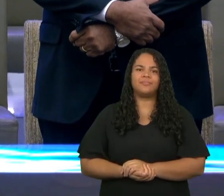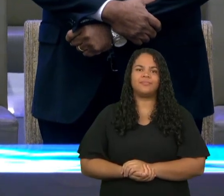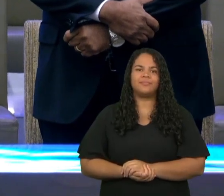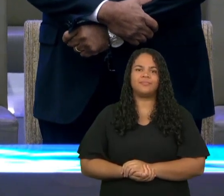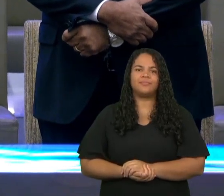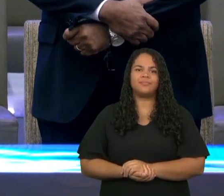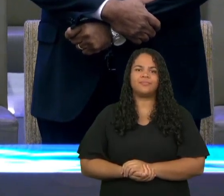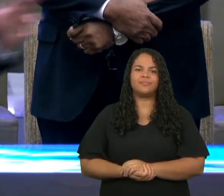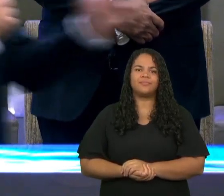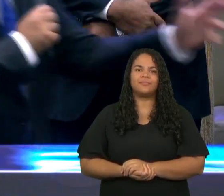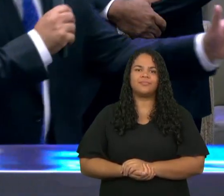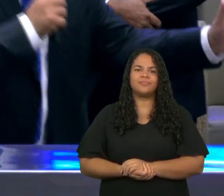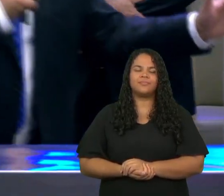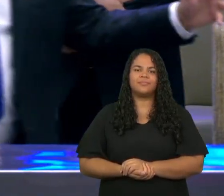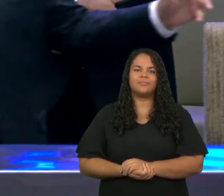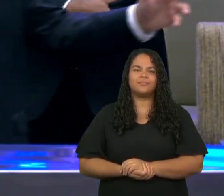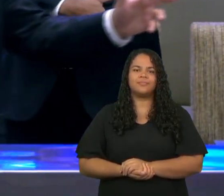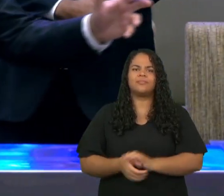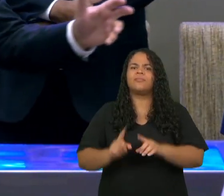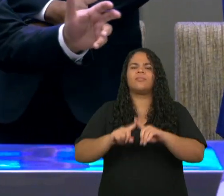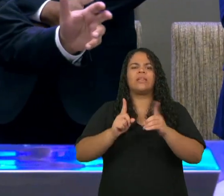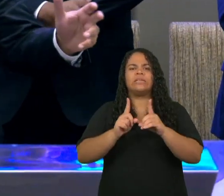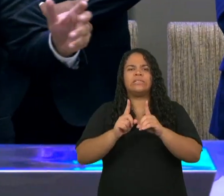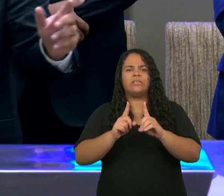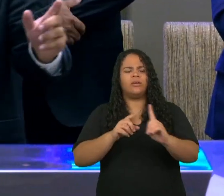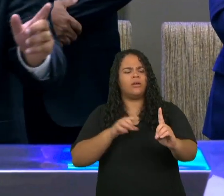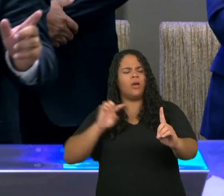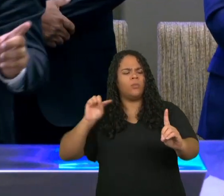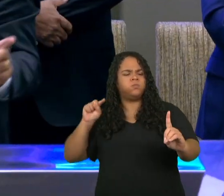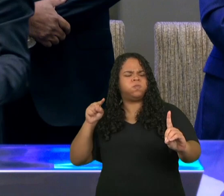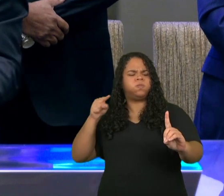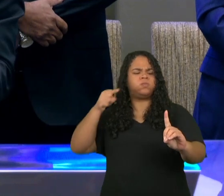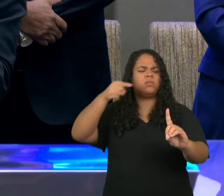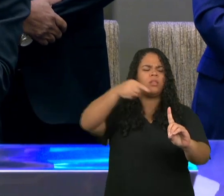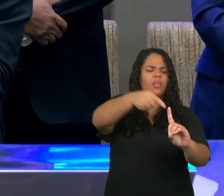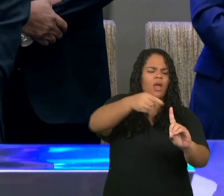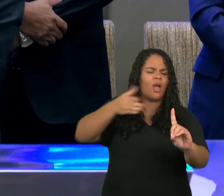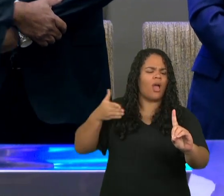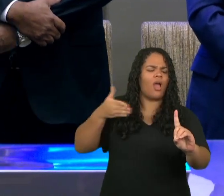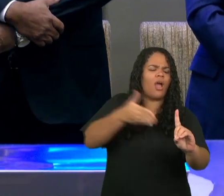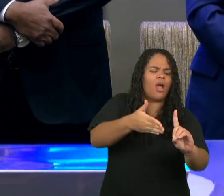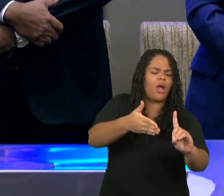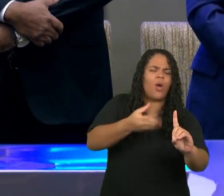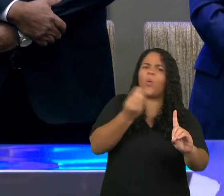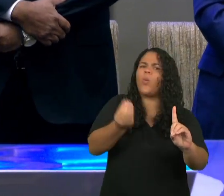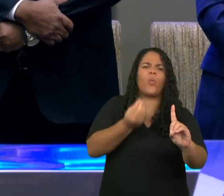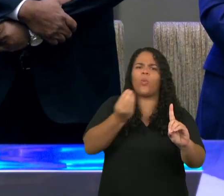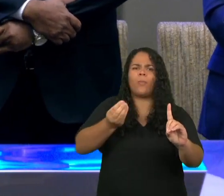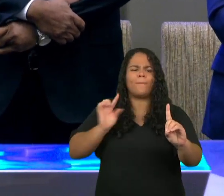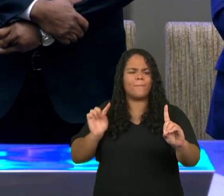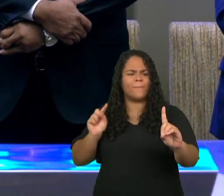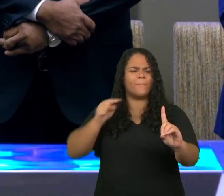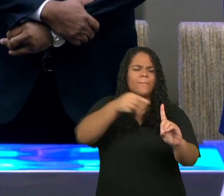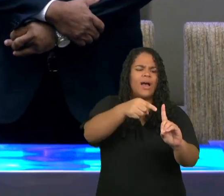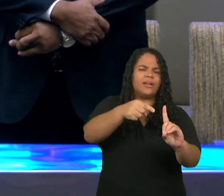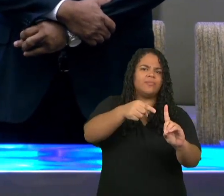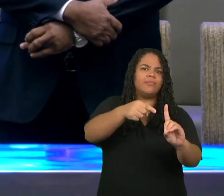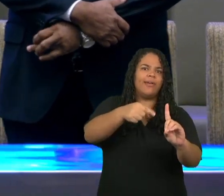Para você chegar no propósito, você primeiro vai ter que fazer a vontade de